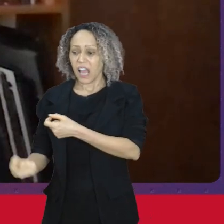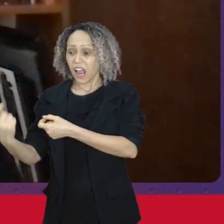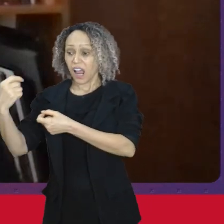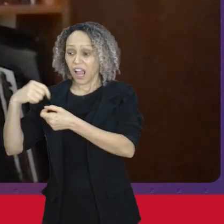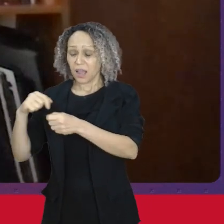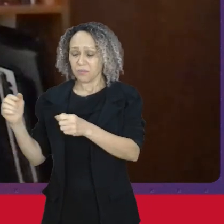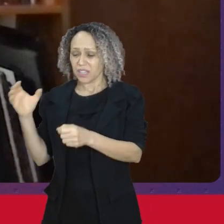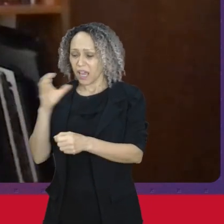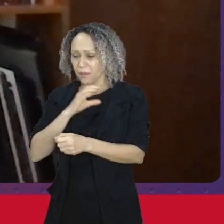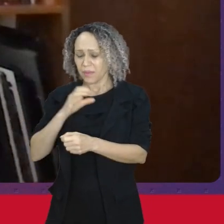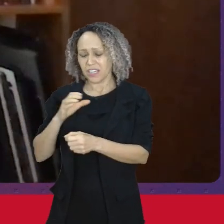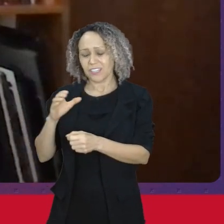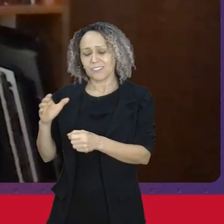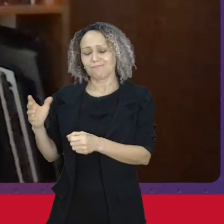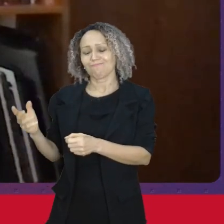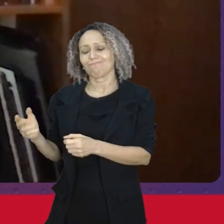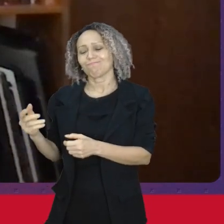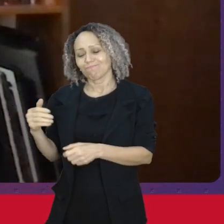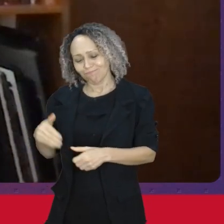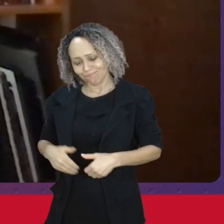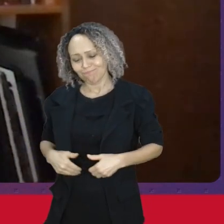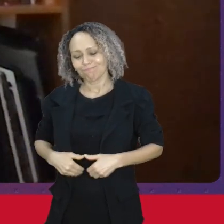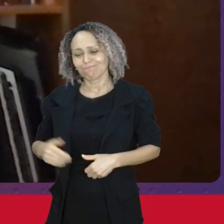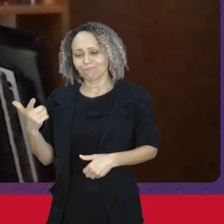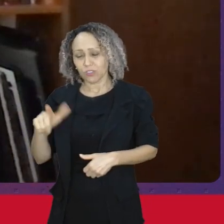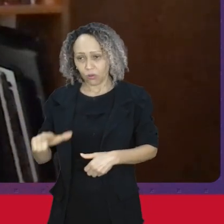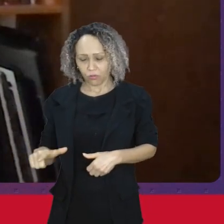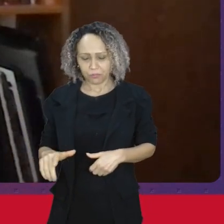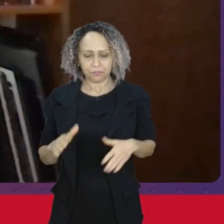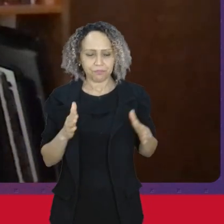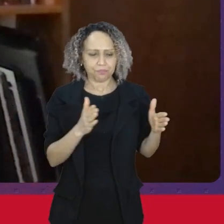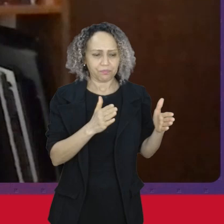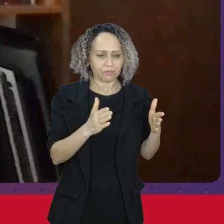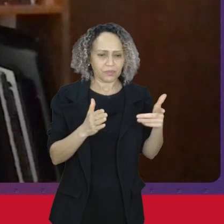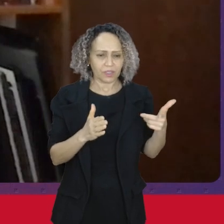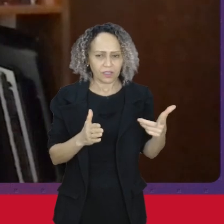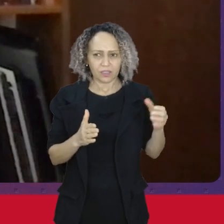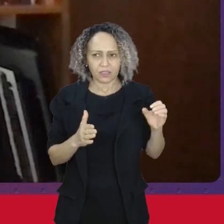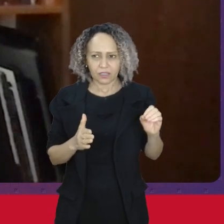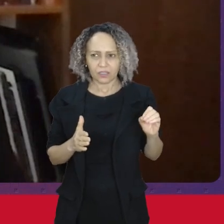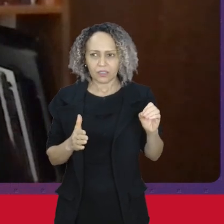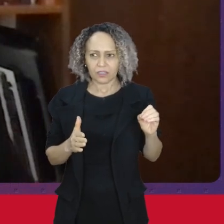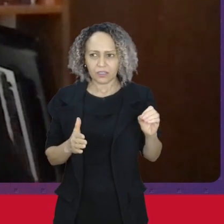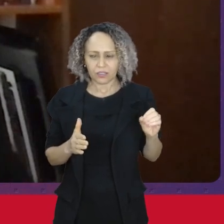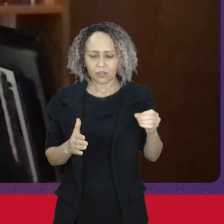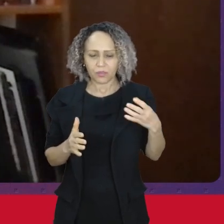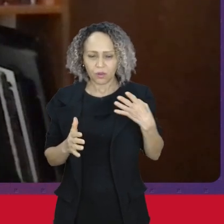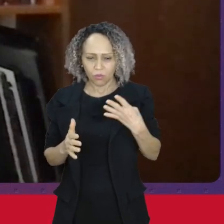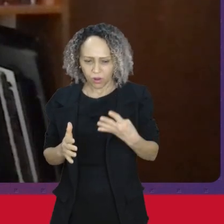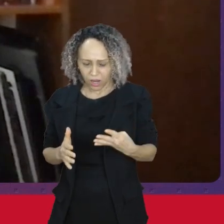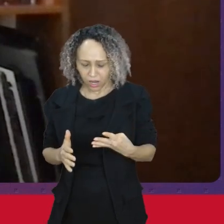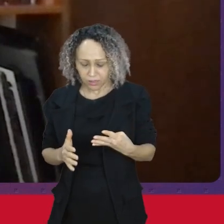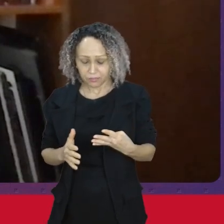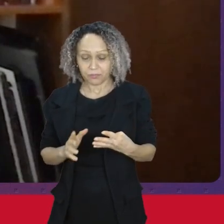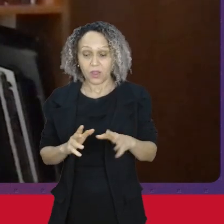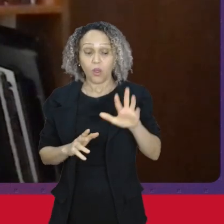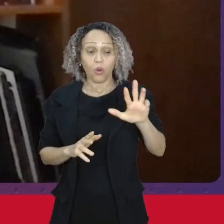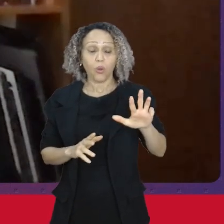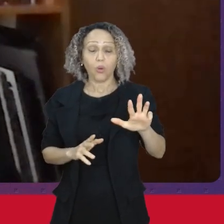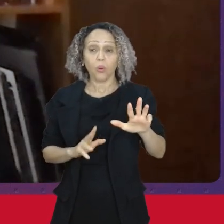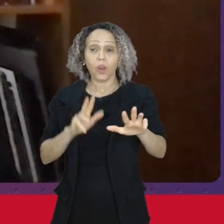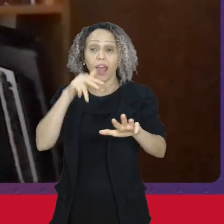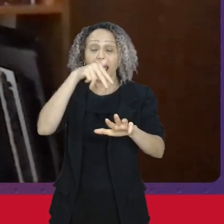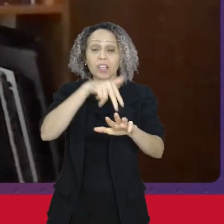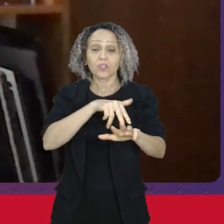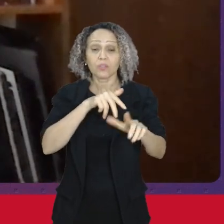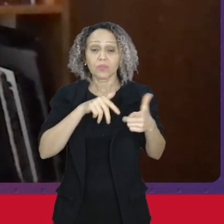em 2004. Em 2004, né, só lembrando que o presidente Lula assume em 2003 com um